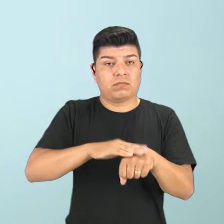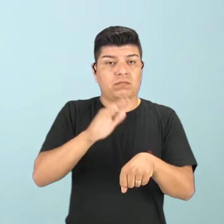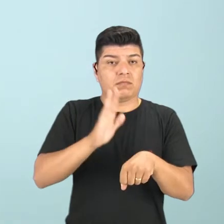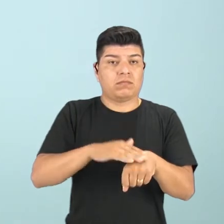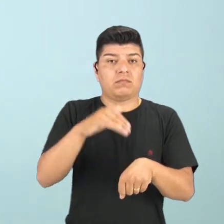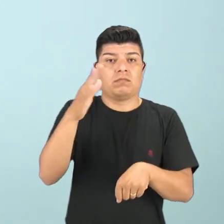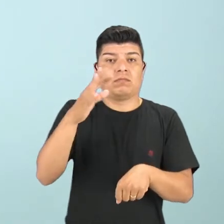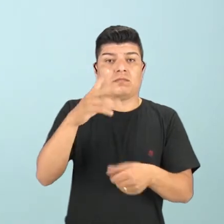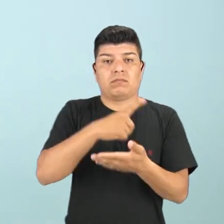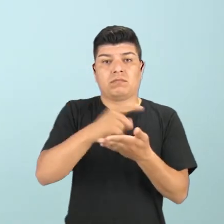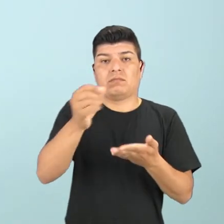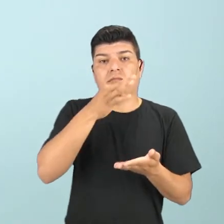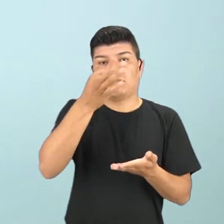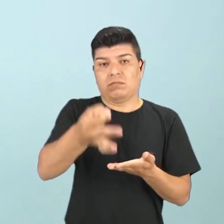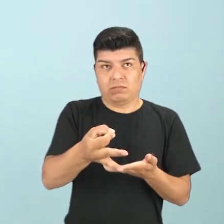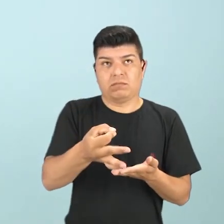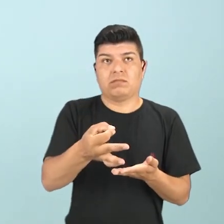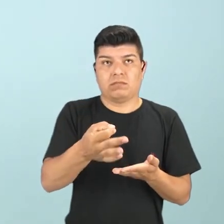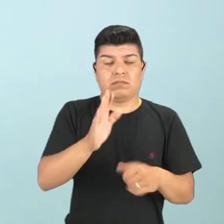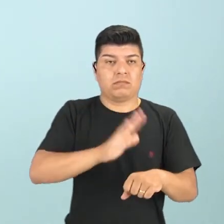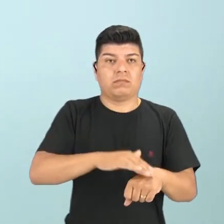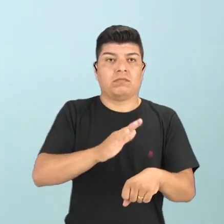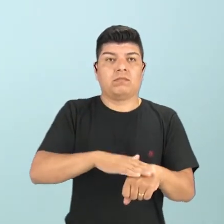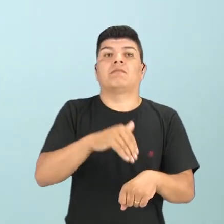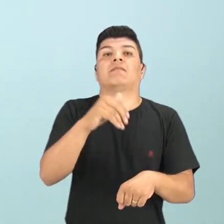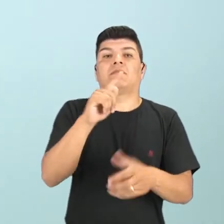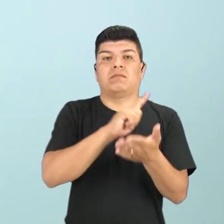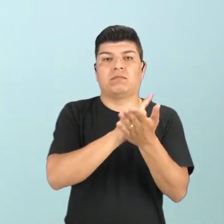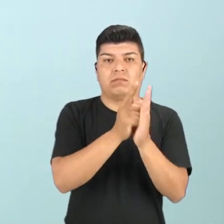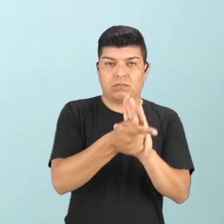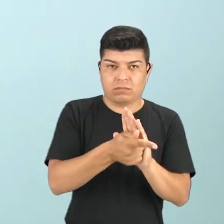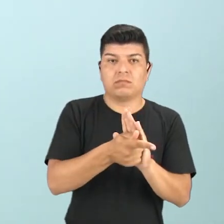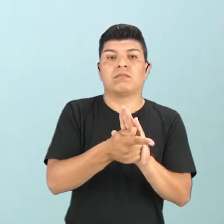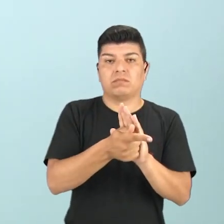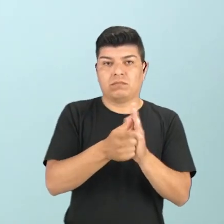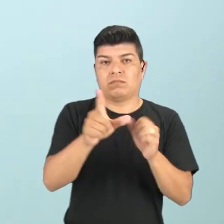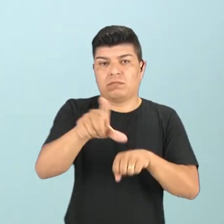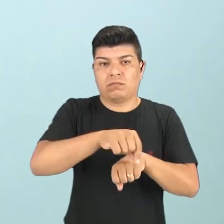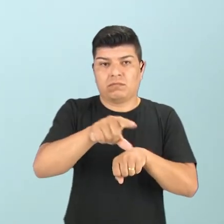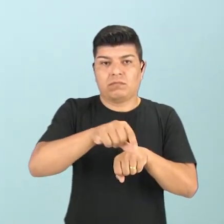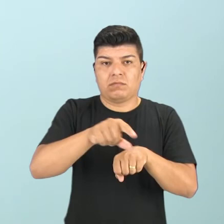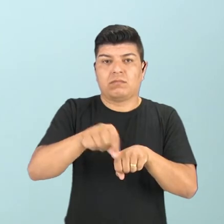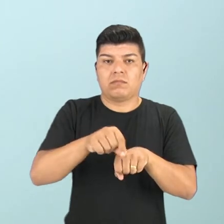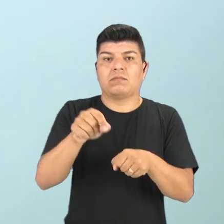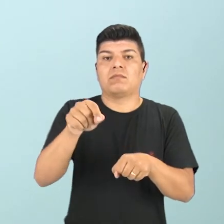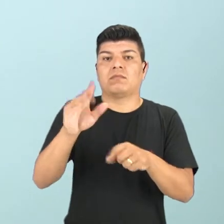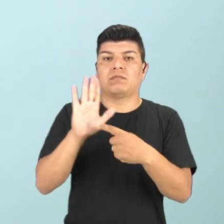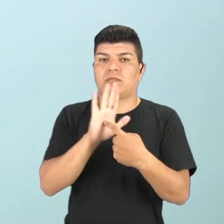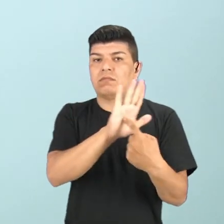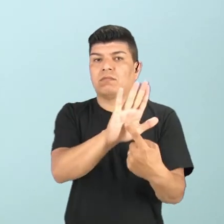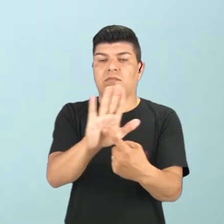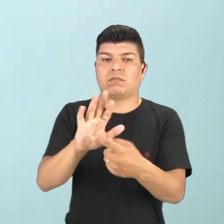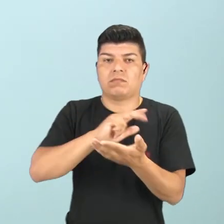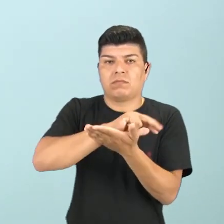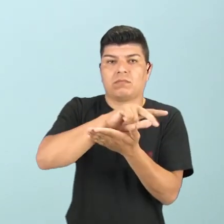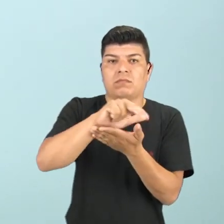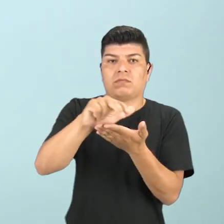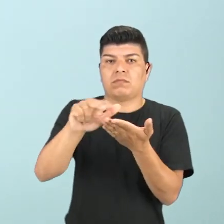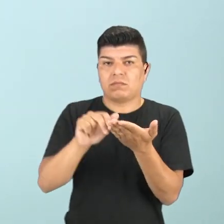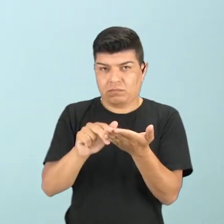lerem artigos de opiniões, quanto mais vocês lerem gêneros argumentativos que trazem esse debate, que trazem